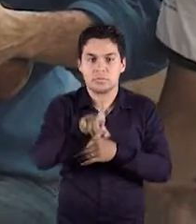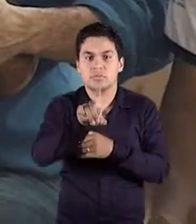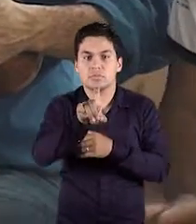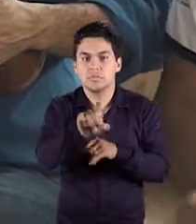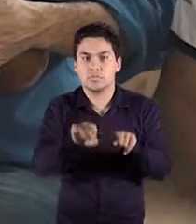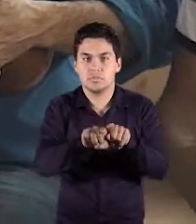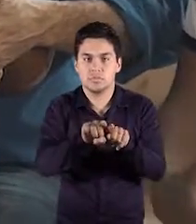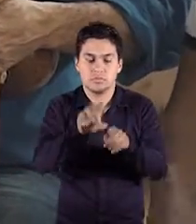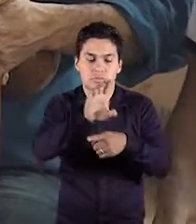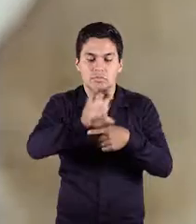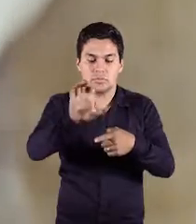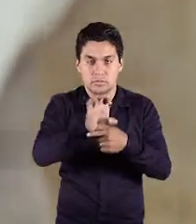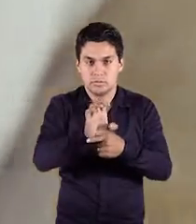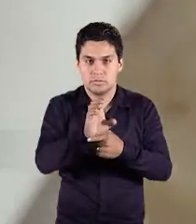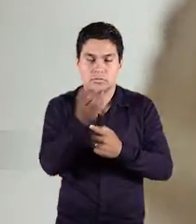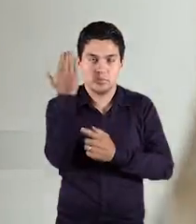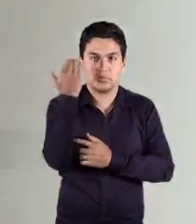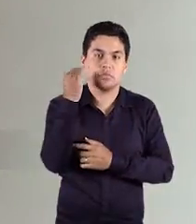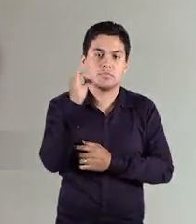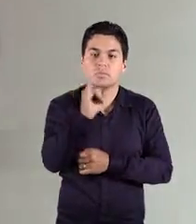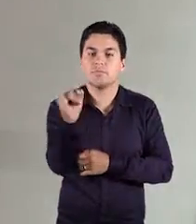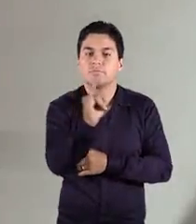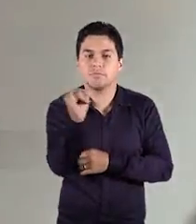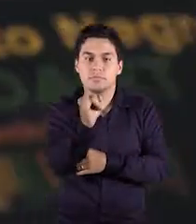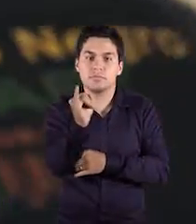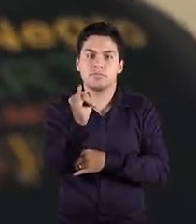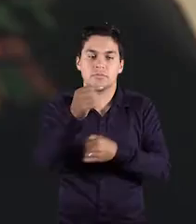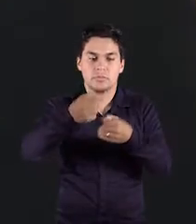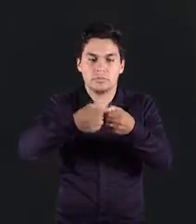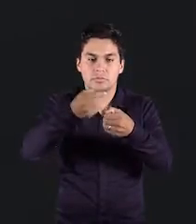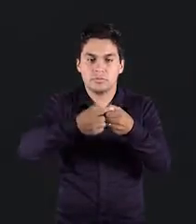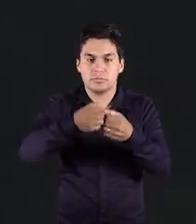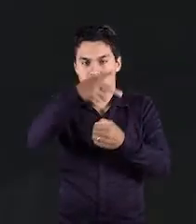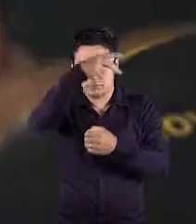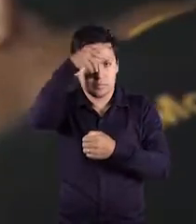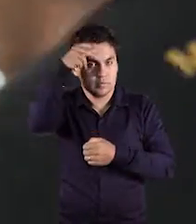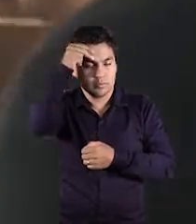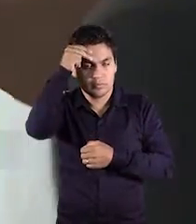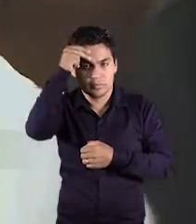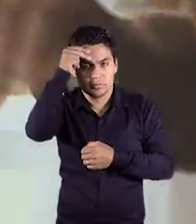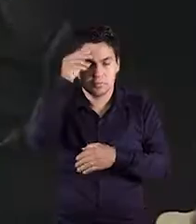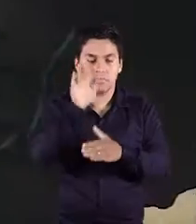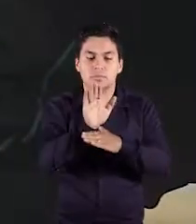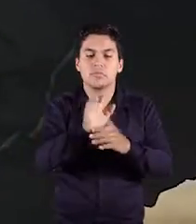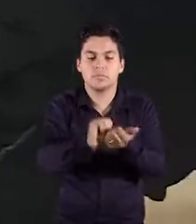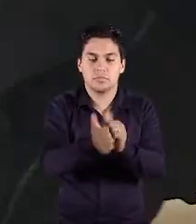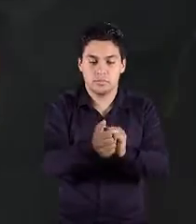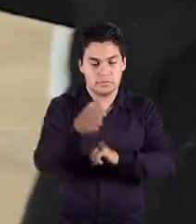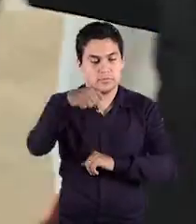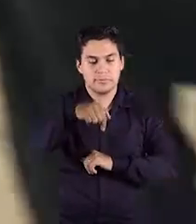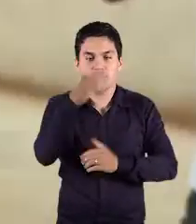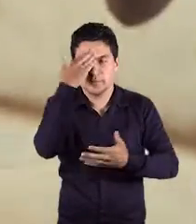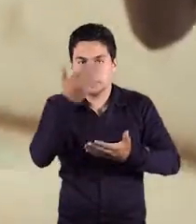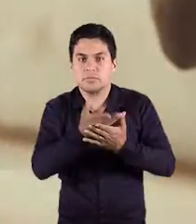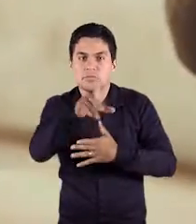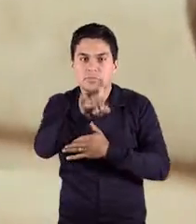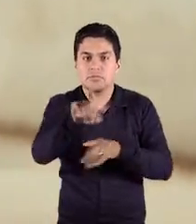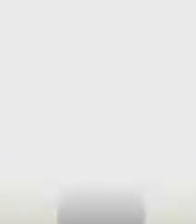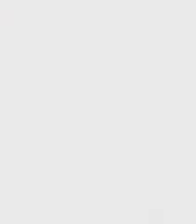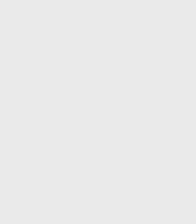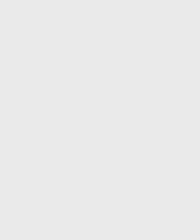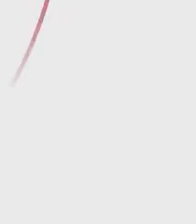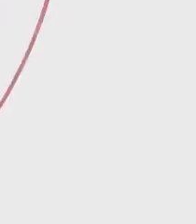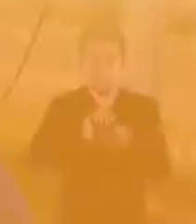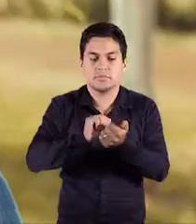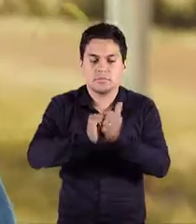no estado. Como prefeito de Viema, ele apoiou o esporte. E como prefeito da cidade de Dourados, ele fará história no cenário